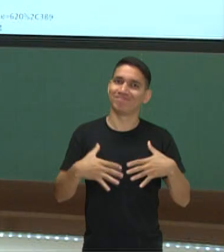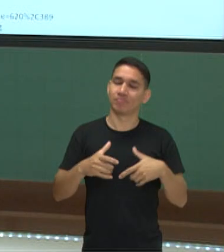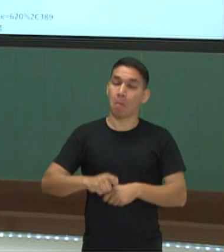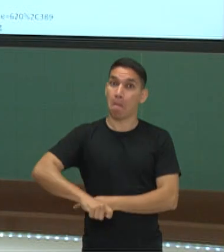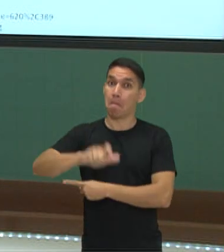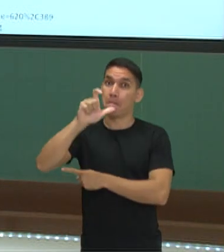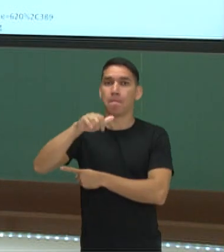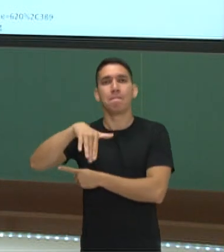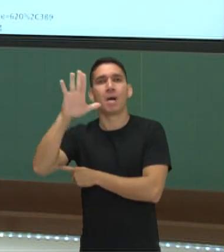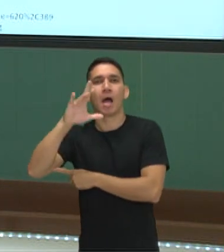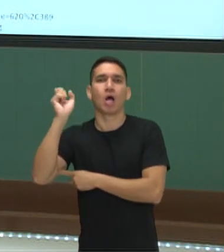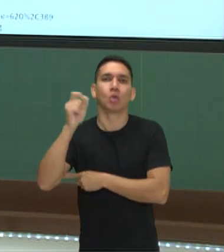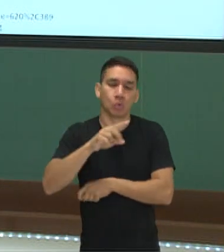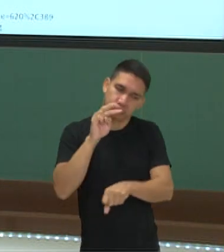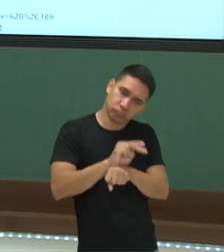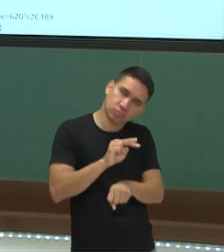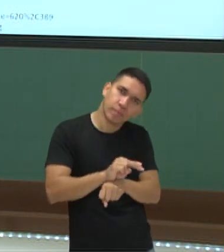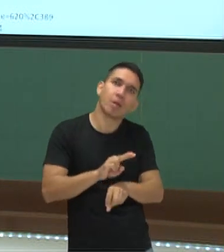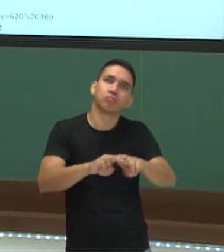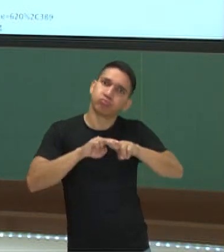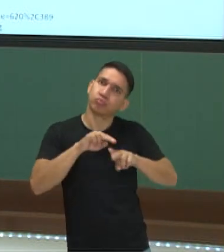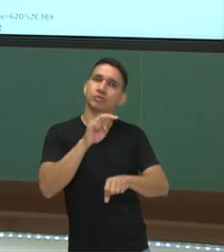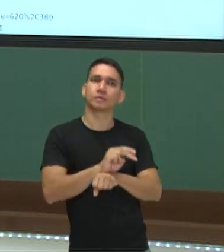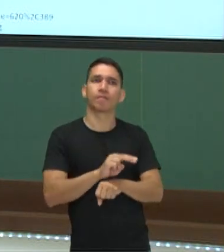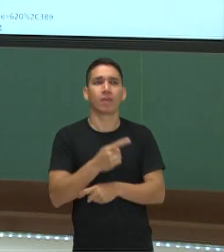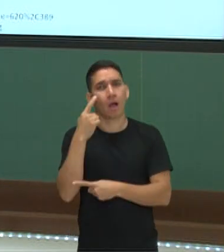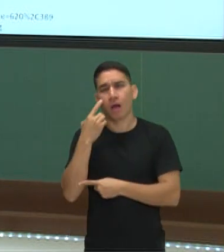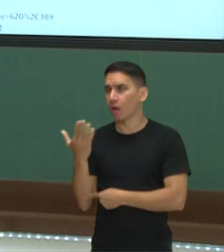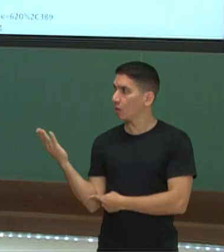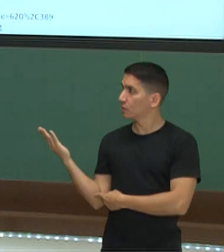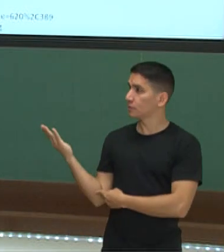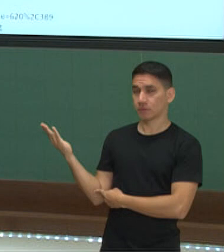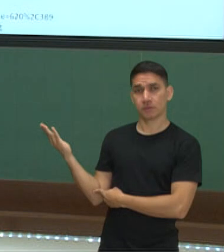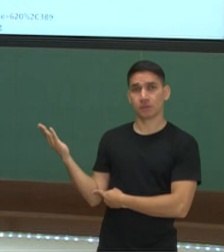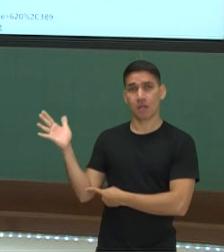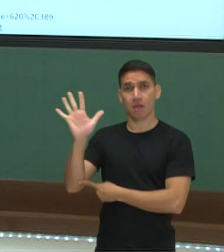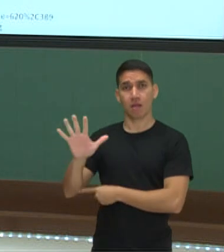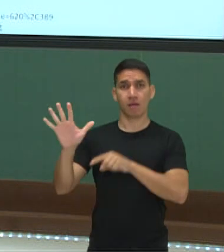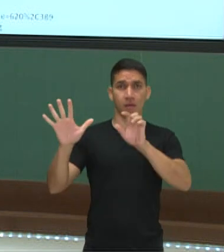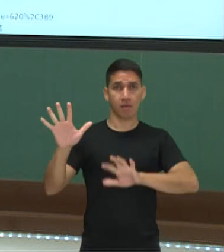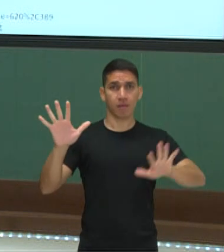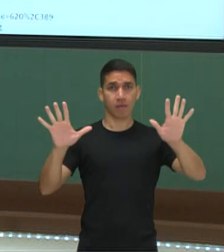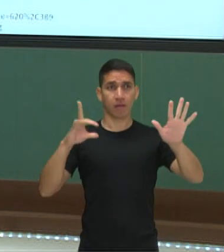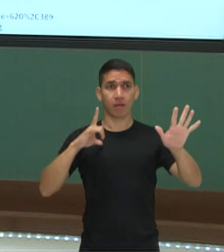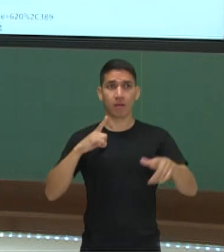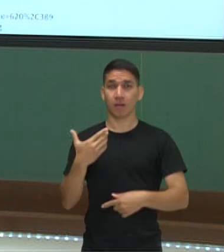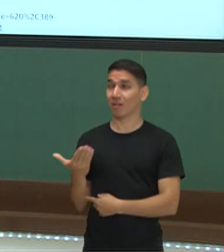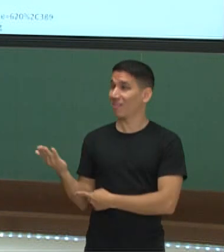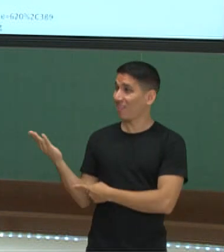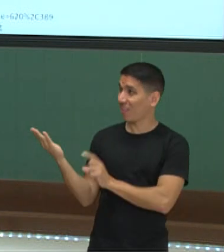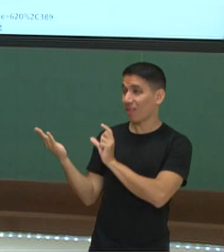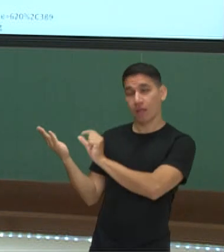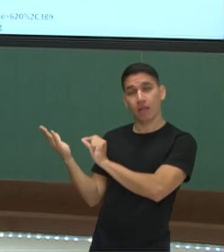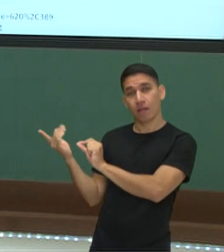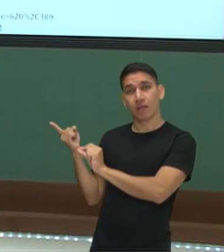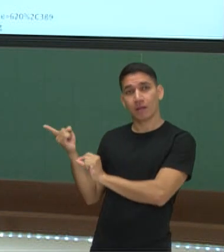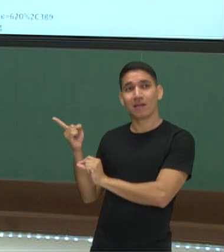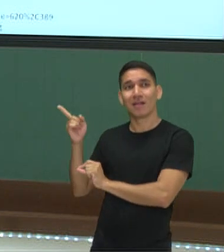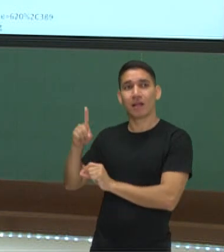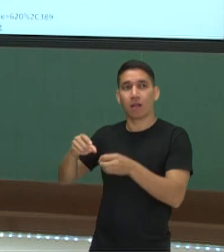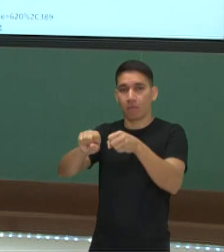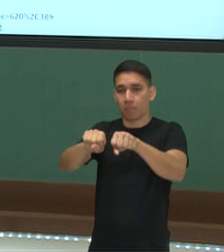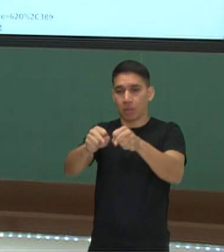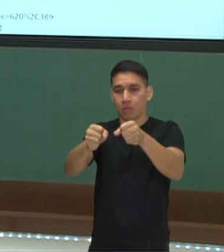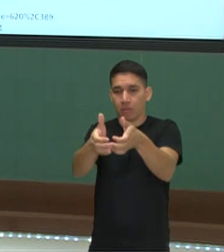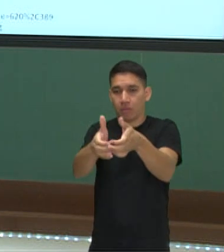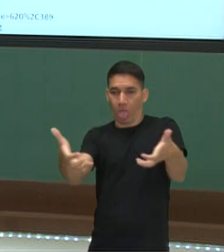maior, é muito importante cuidarmos do solo. Repare nessas duas imagens. Nós estamos tendo na imagem da esquerda uma